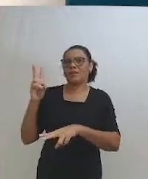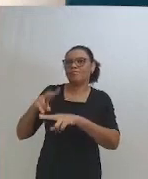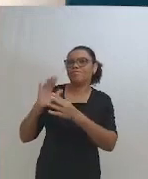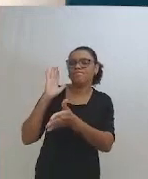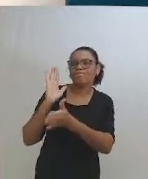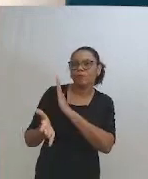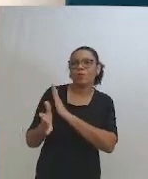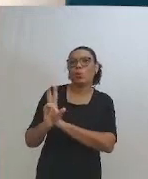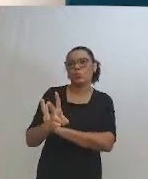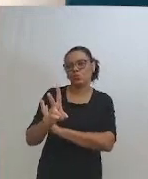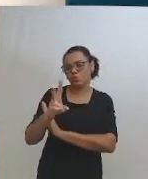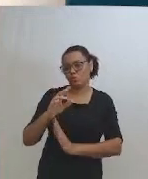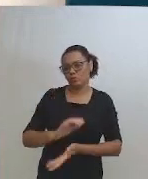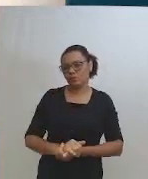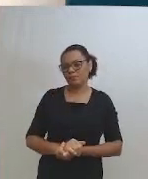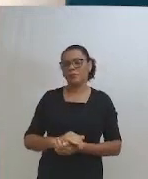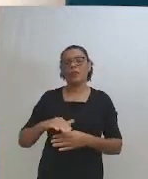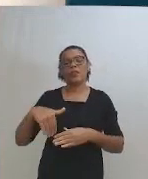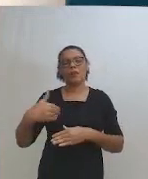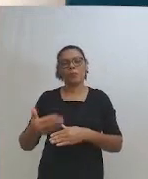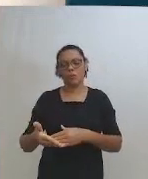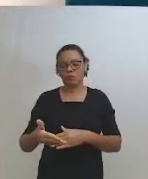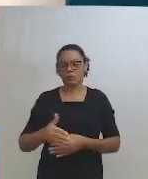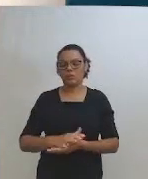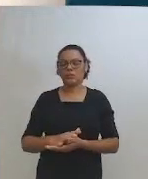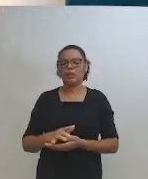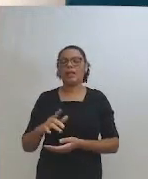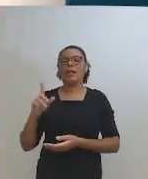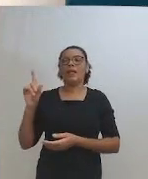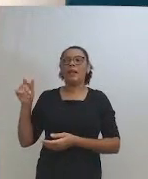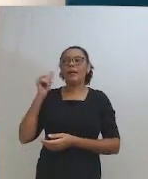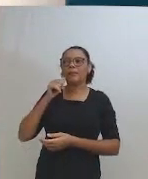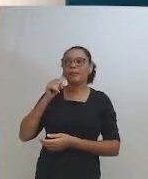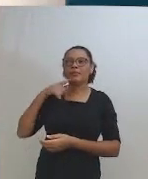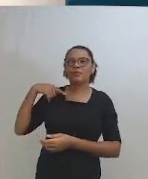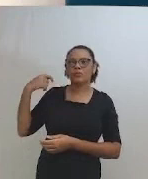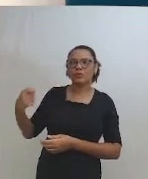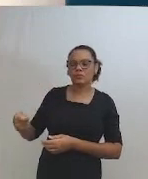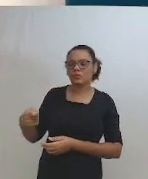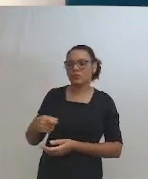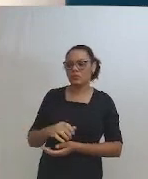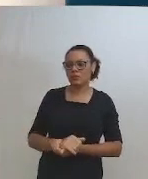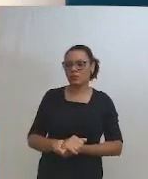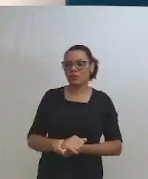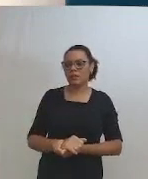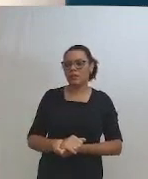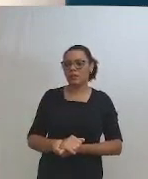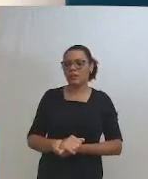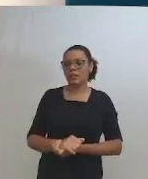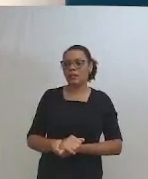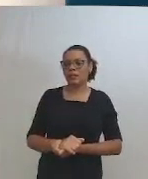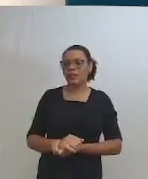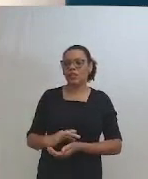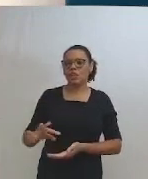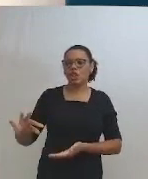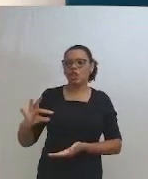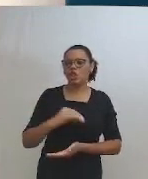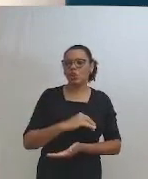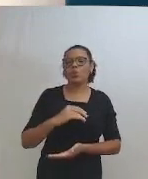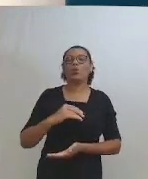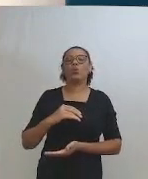adiante, ela consignou, informo ainda que nem todos os réus estão presos na unidade prisional de